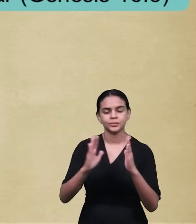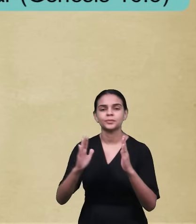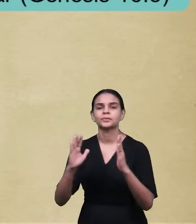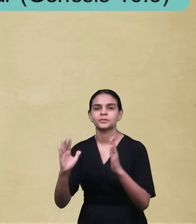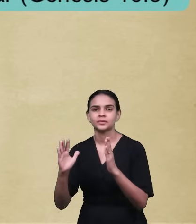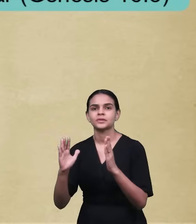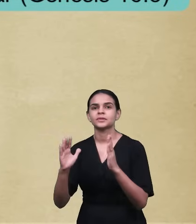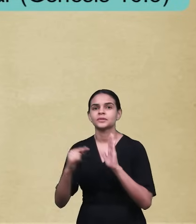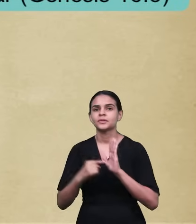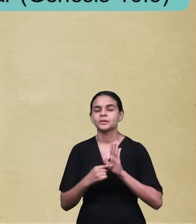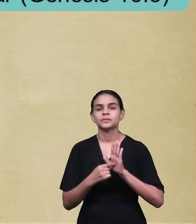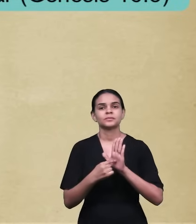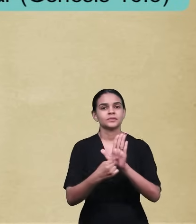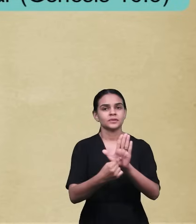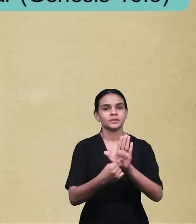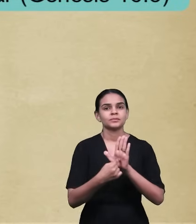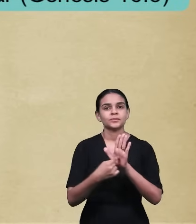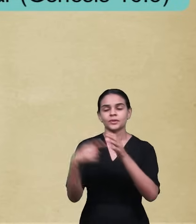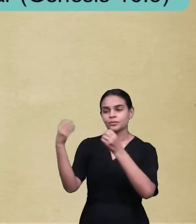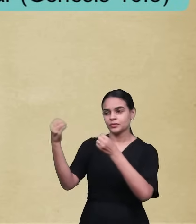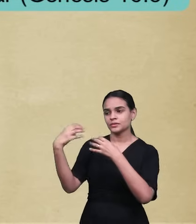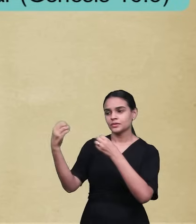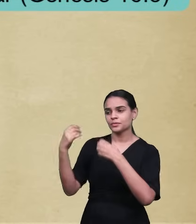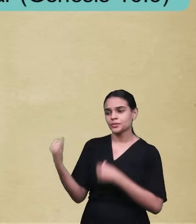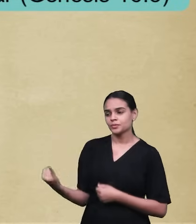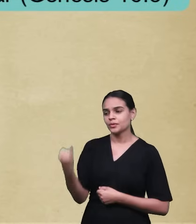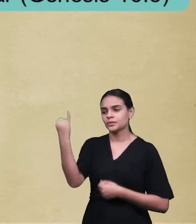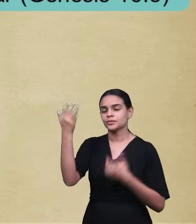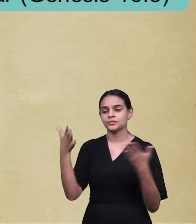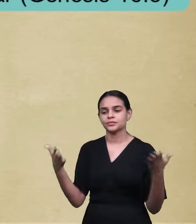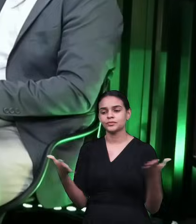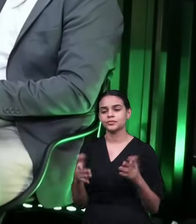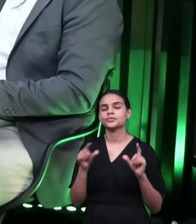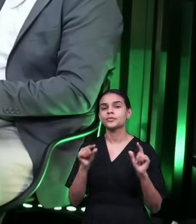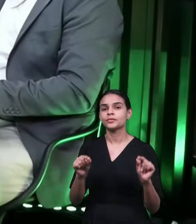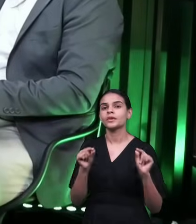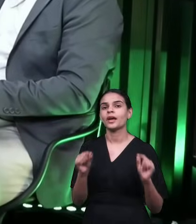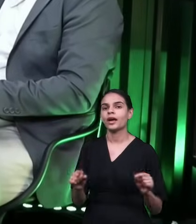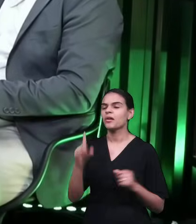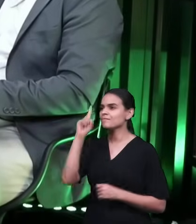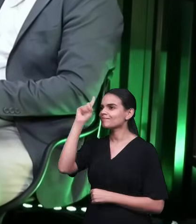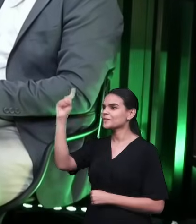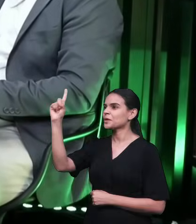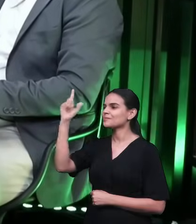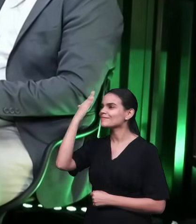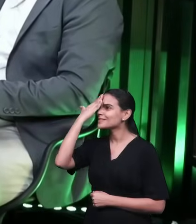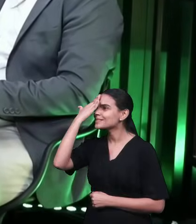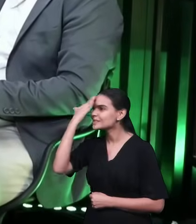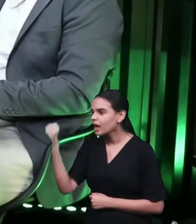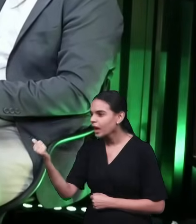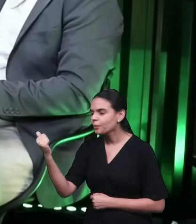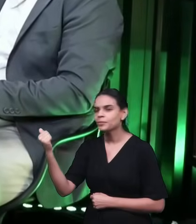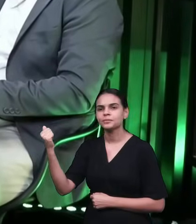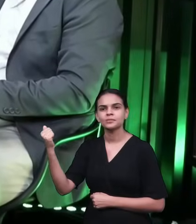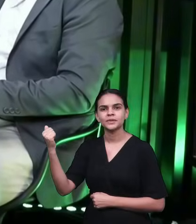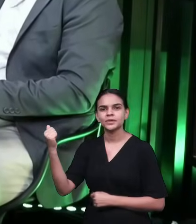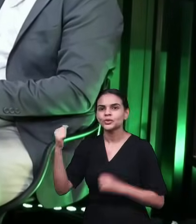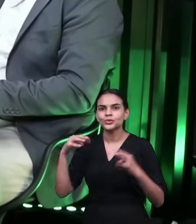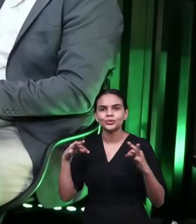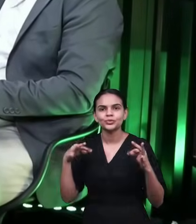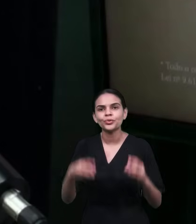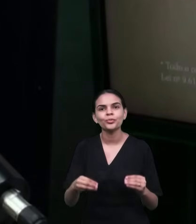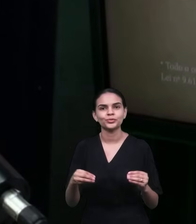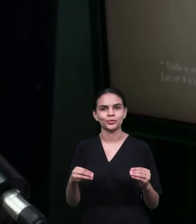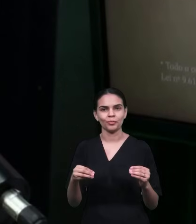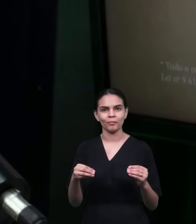que algo que é importante para nós nos dias de hoje, que é a onisciência de Deus. Deus conhece todas as coisas. Nós não